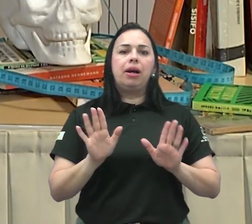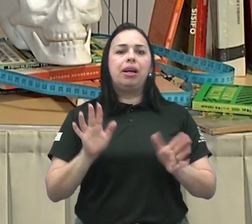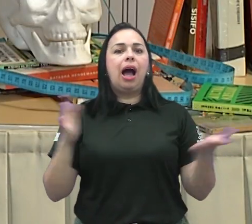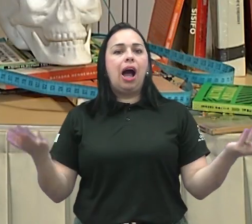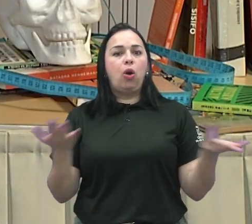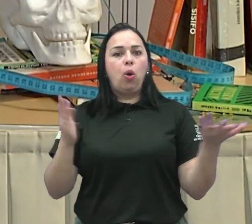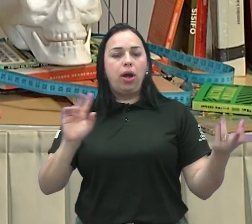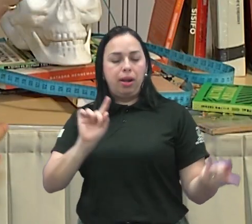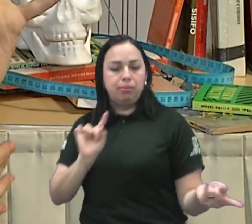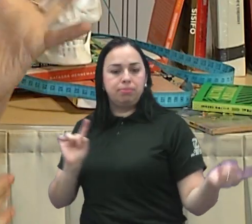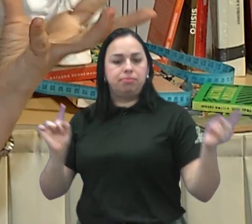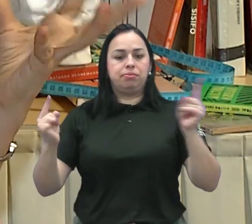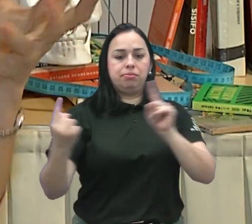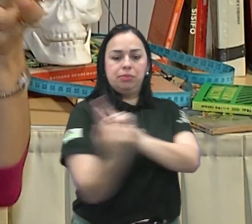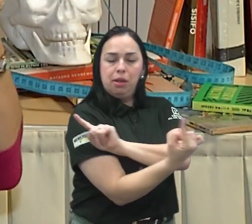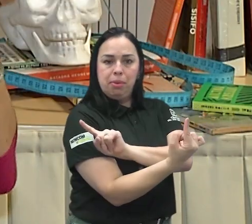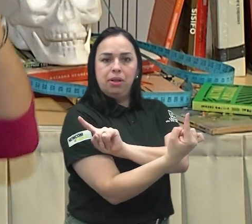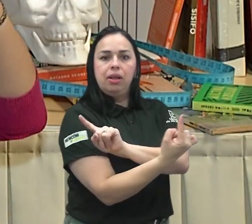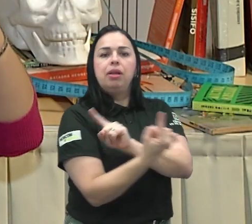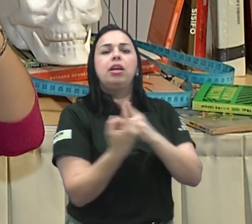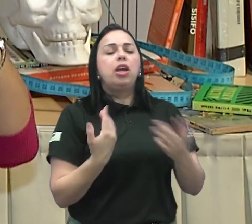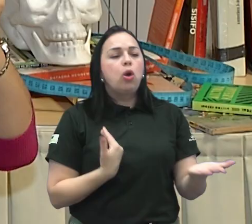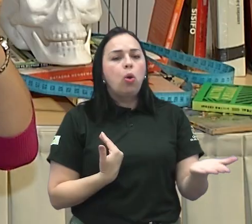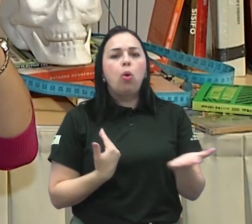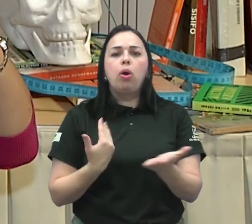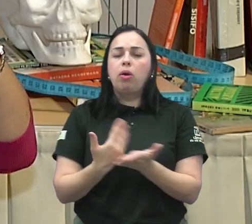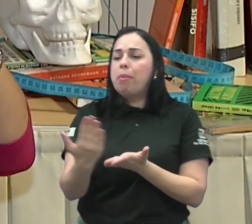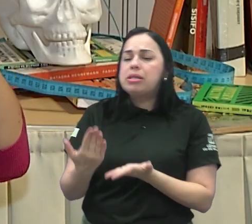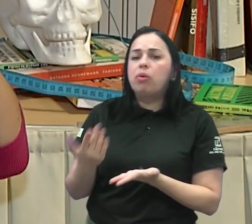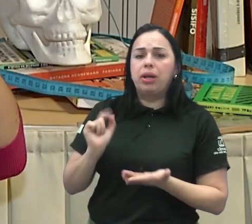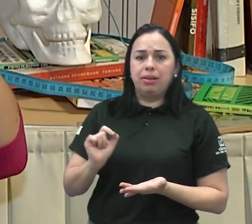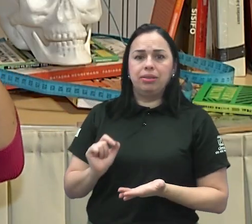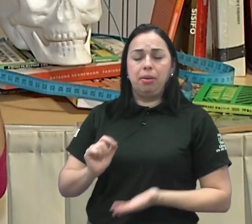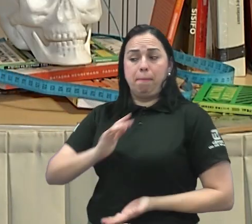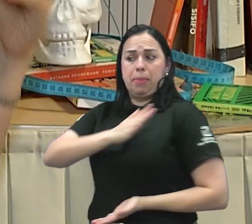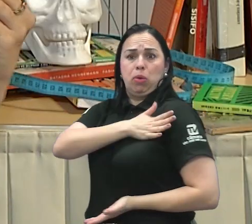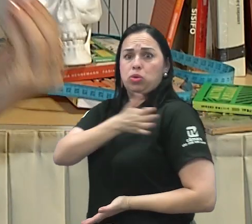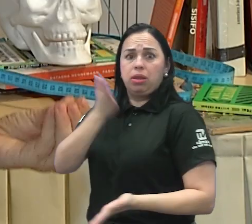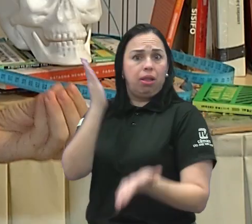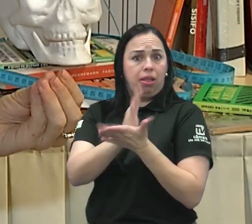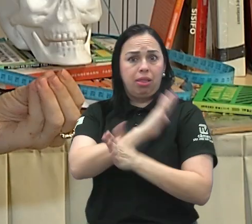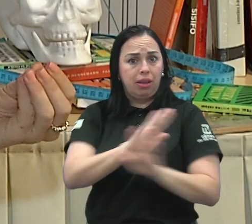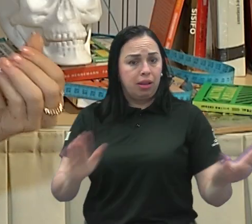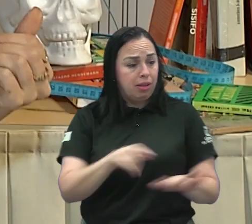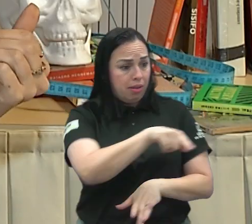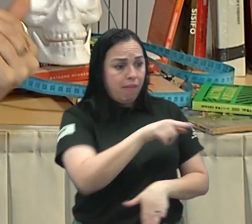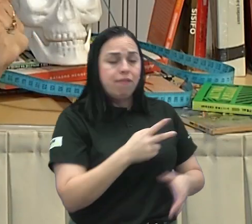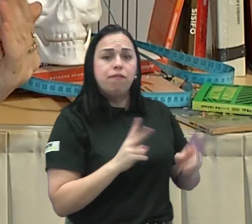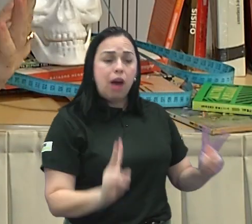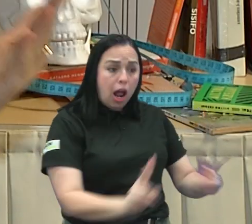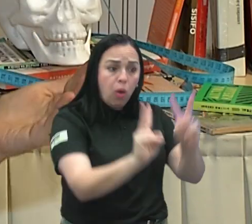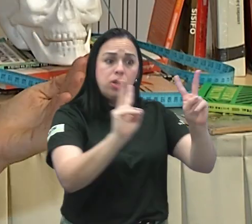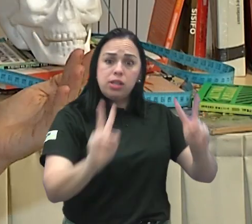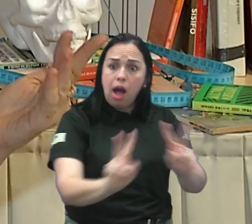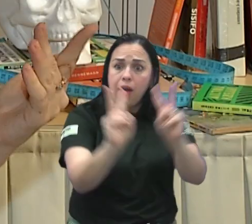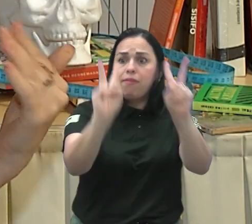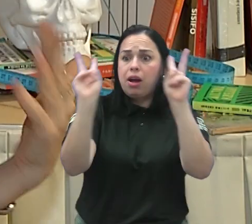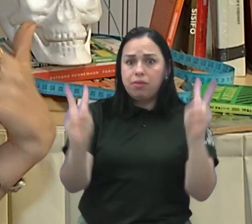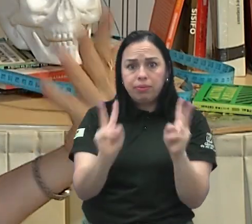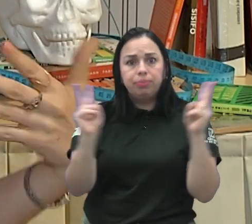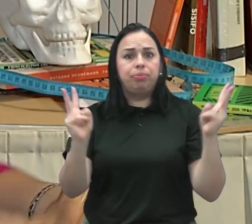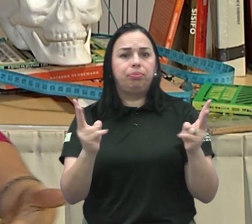boas, né? E a ideia da educação e desse racismo estrutural é para a gente conseguir começar a combater, para a gente conseguir